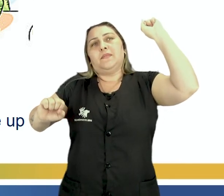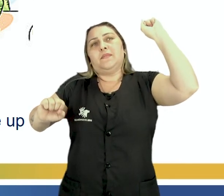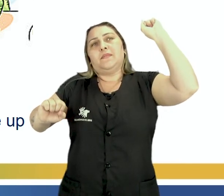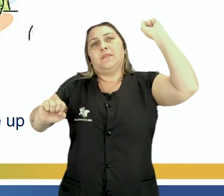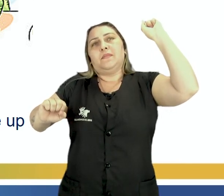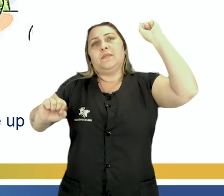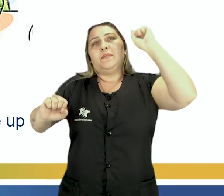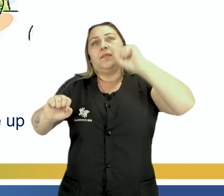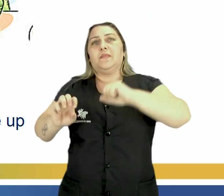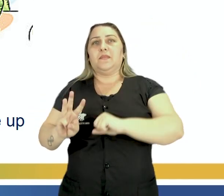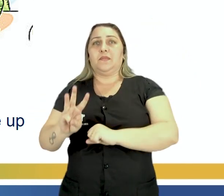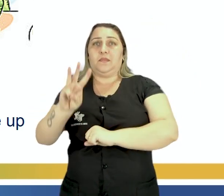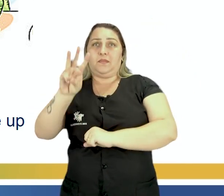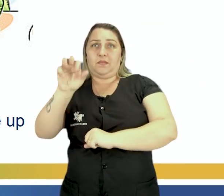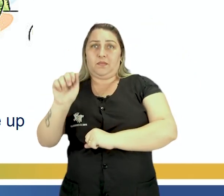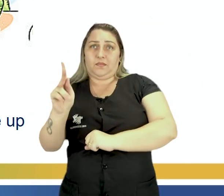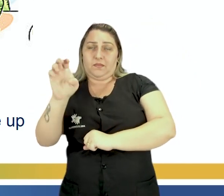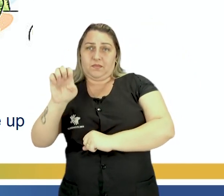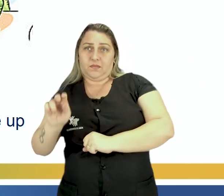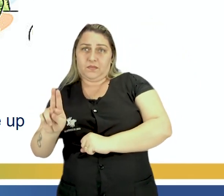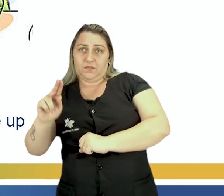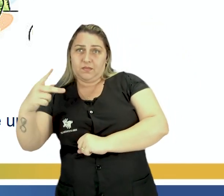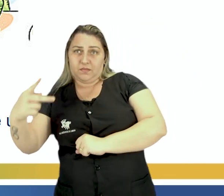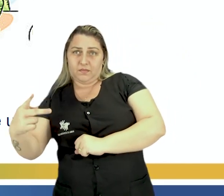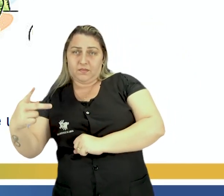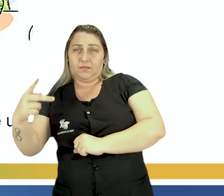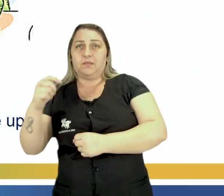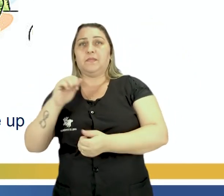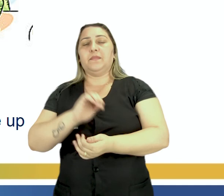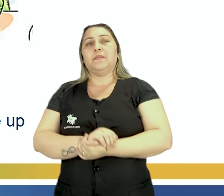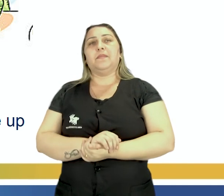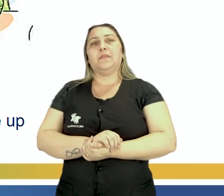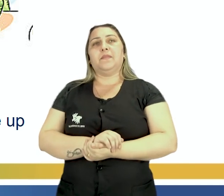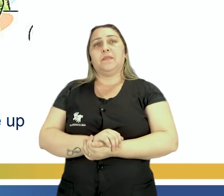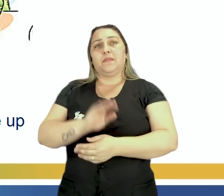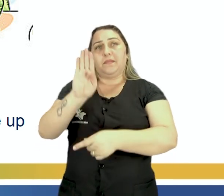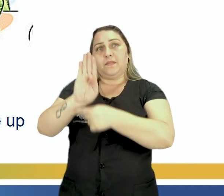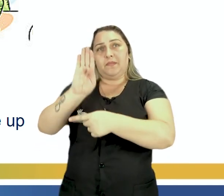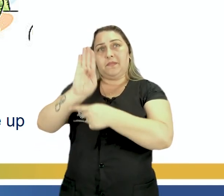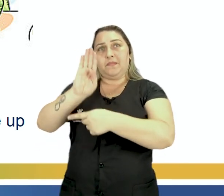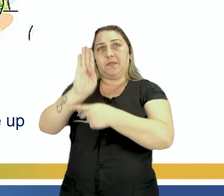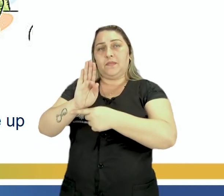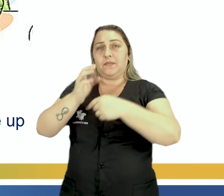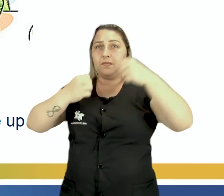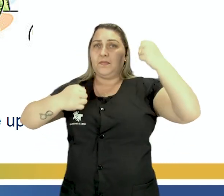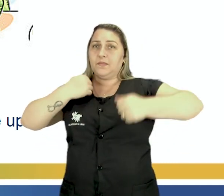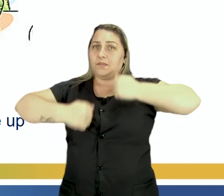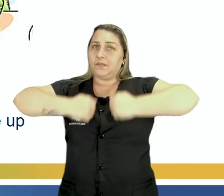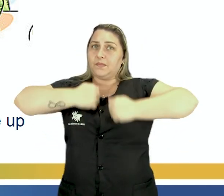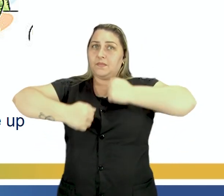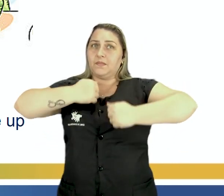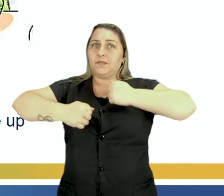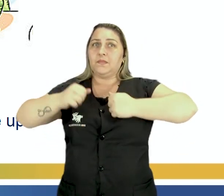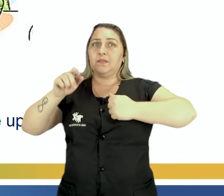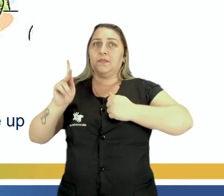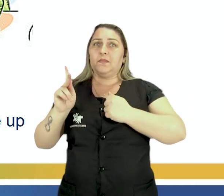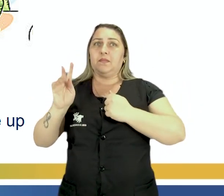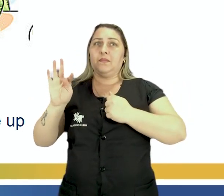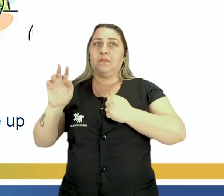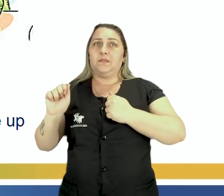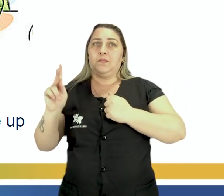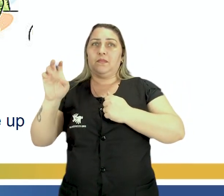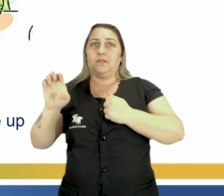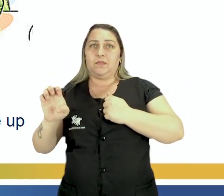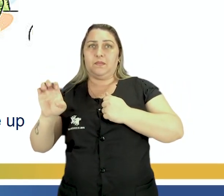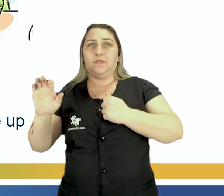inglês é wake up. Então, na letra A, wake up. Na letra B, tomar banho, que em inglês nós dizemos take